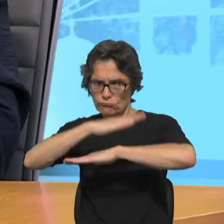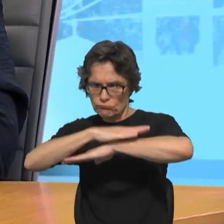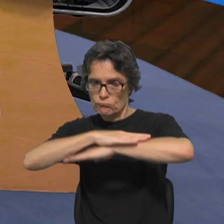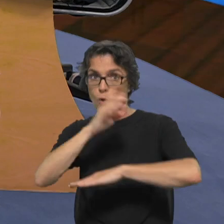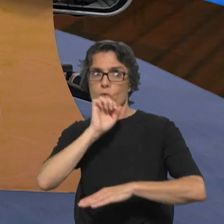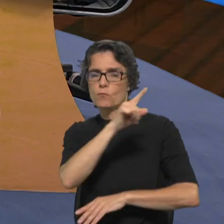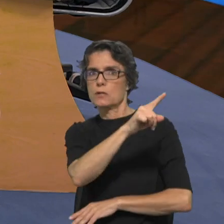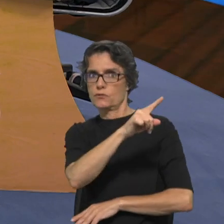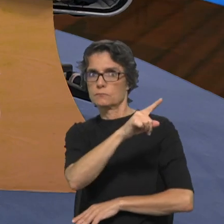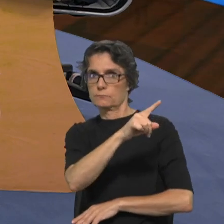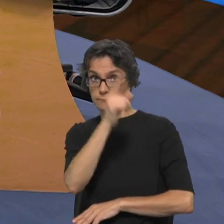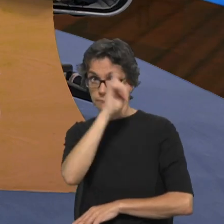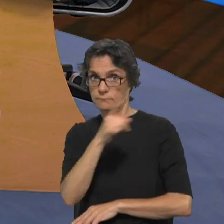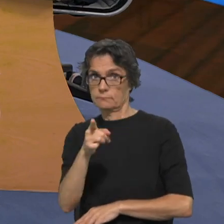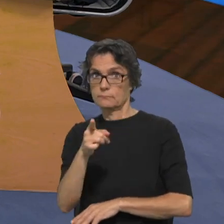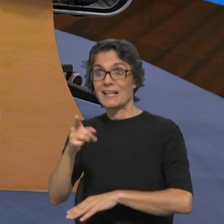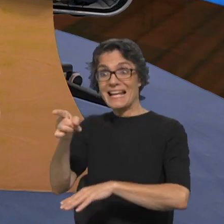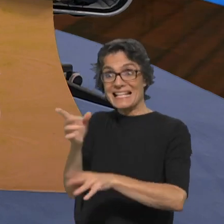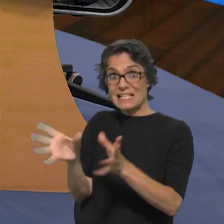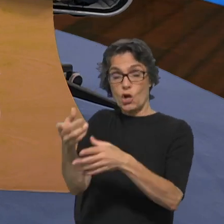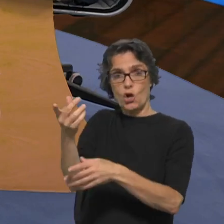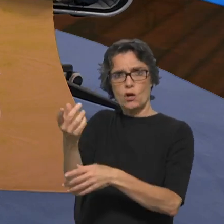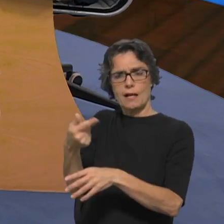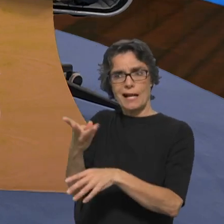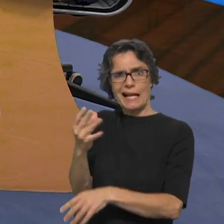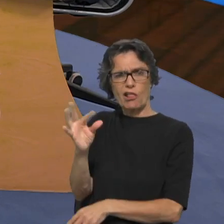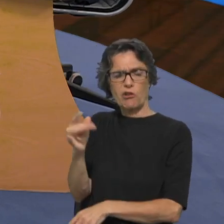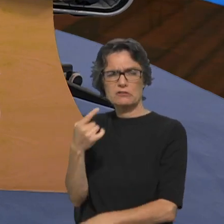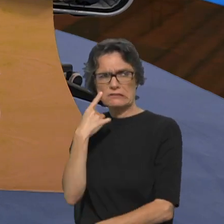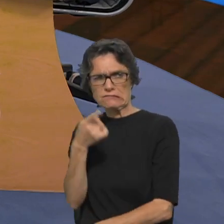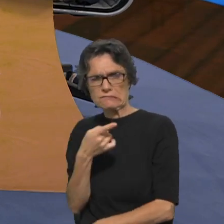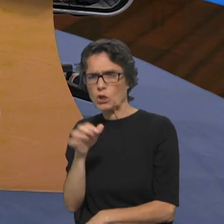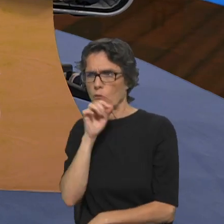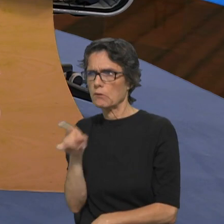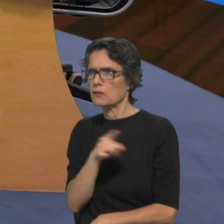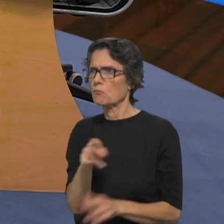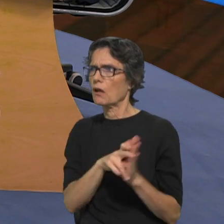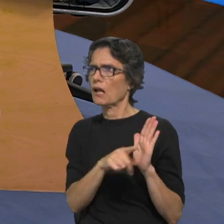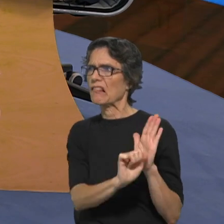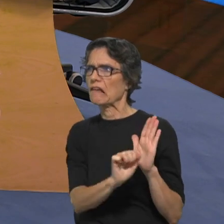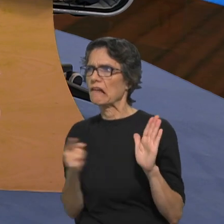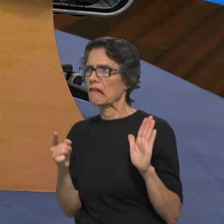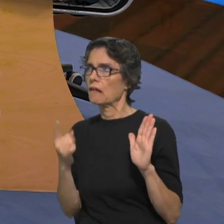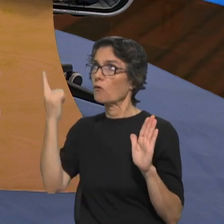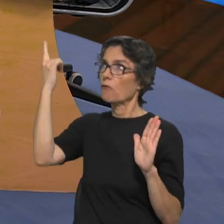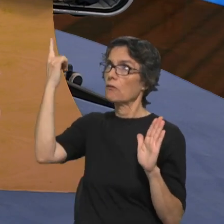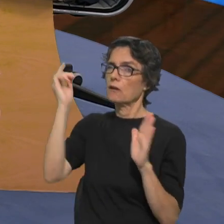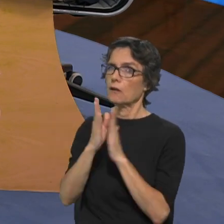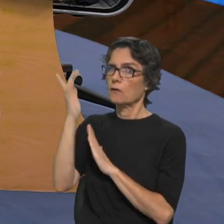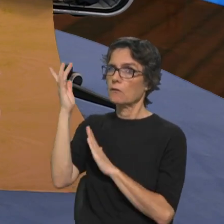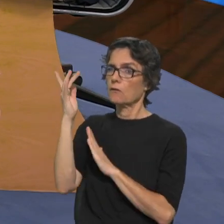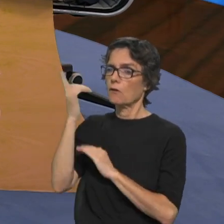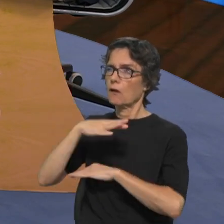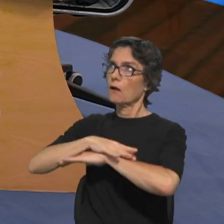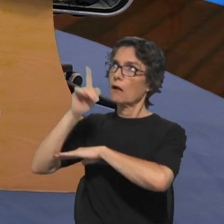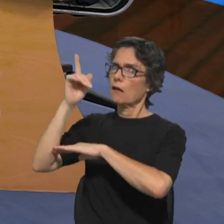altura. Estas mulheres, 14, novas, dizem, mas então devemos obedecer ao bispo ou a Deus? Devemos deixar que aquilo